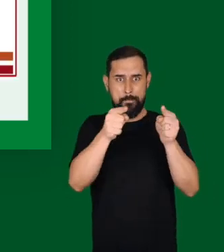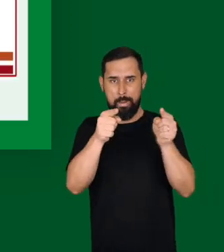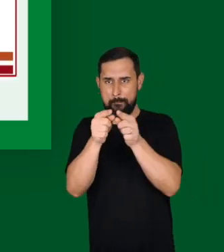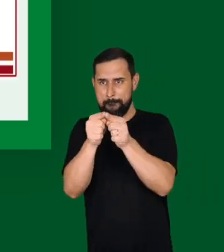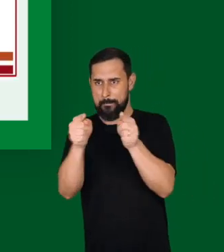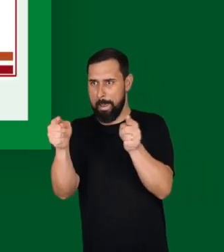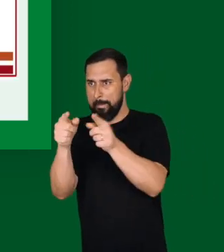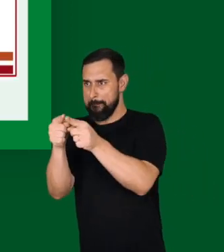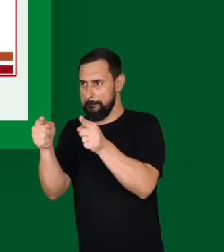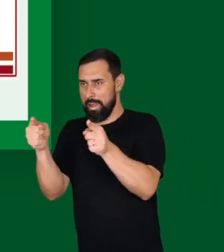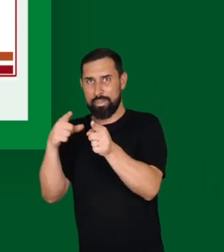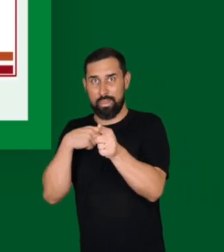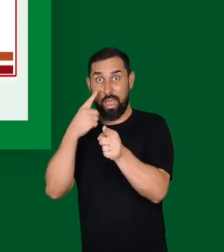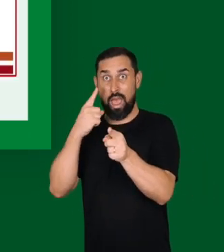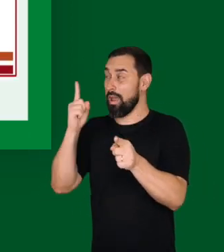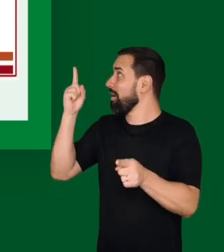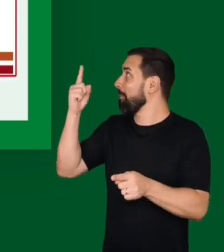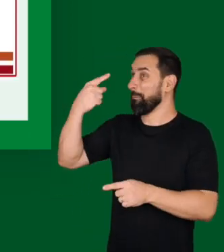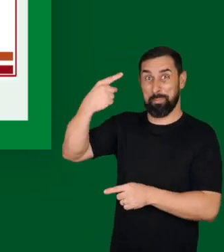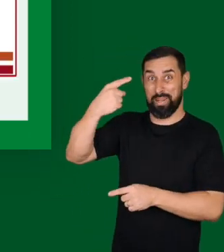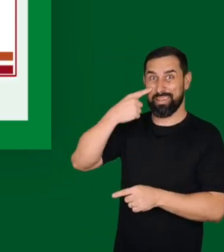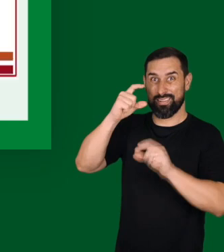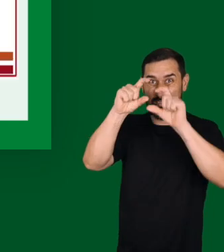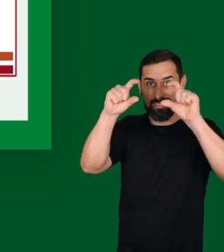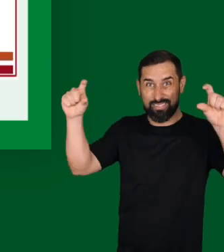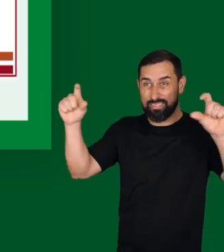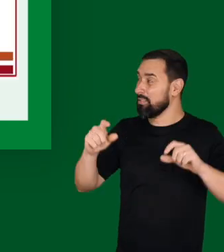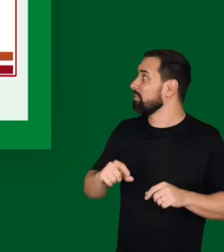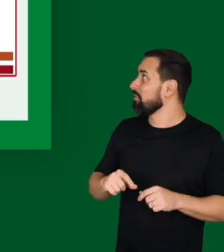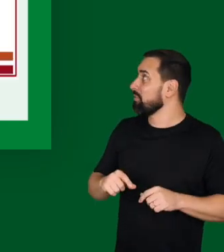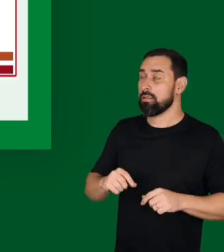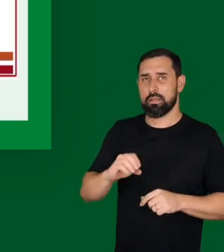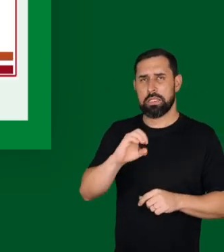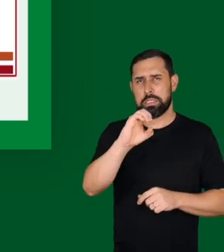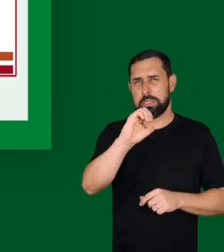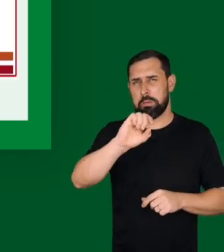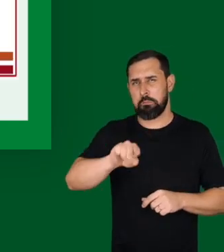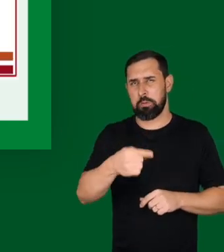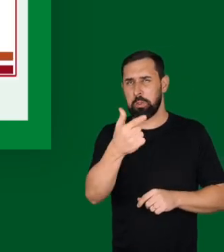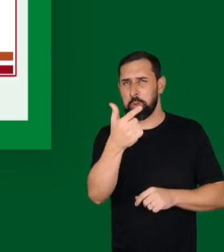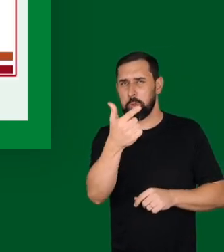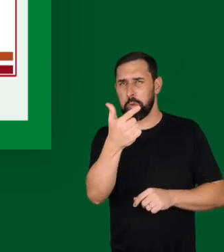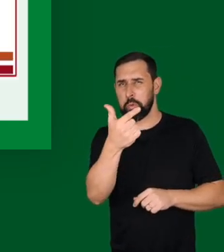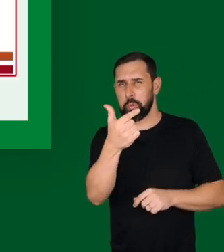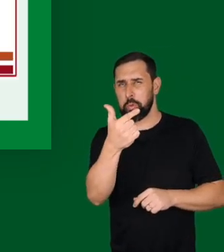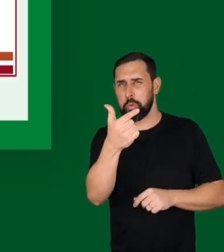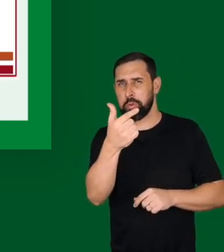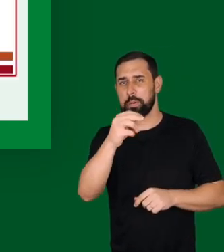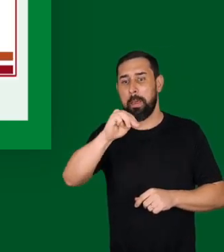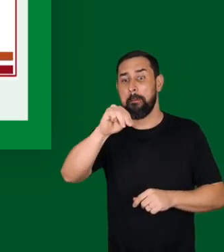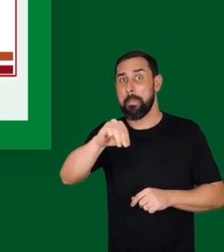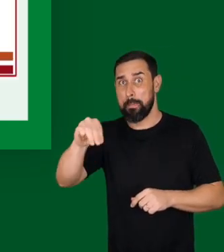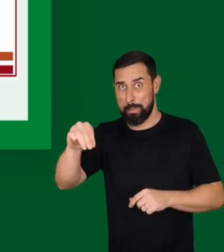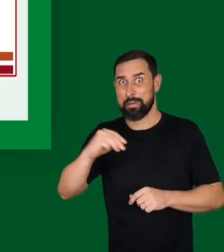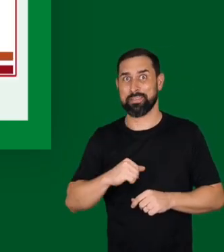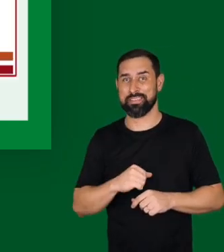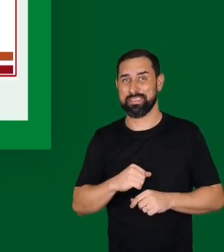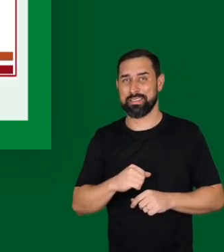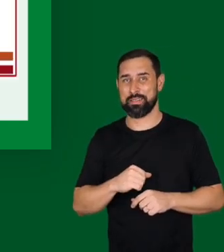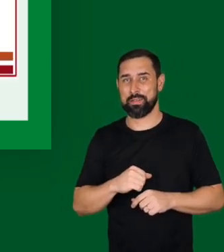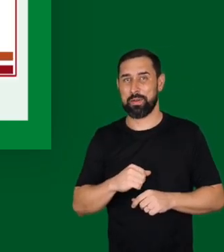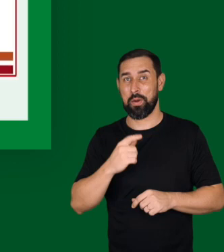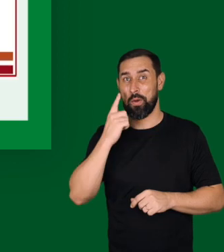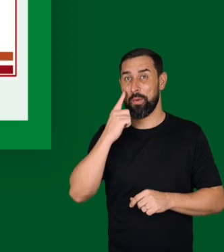ou estreito. O que é QRS alargado para a gente? Acima de 0,12 segundos, né? 0,12 milímetros na realidade. Então o